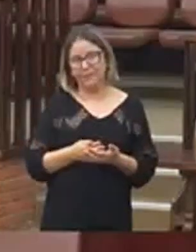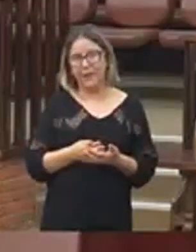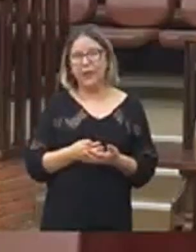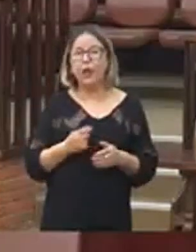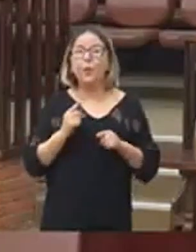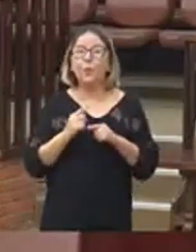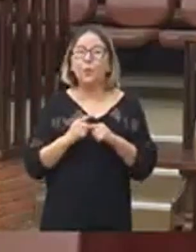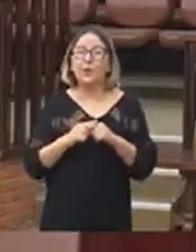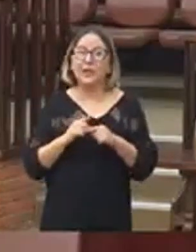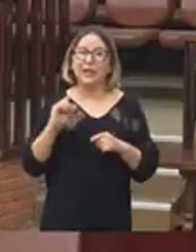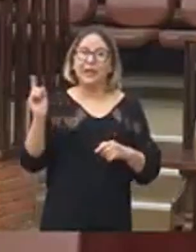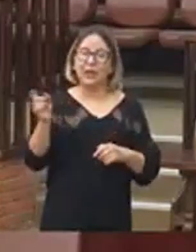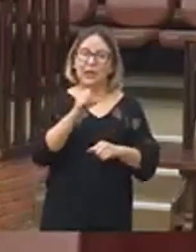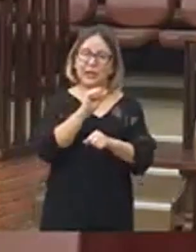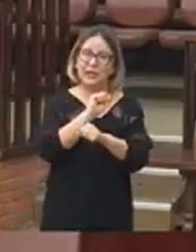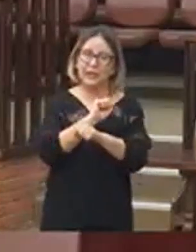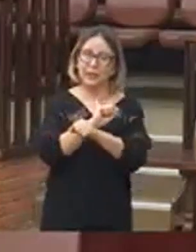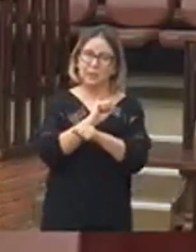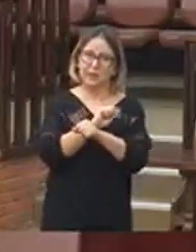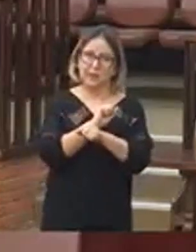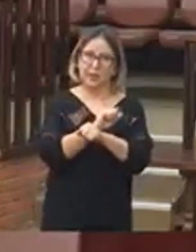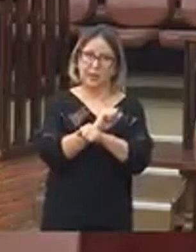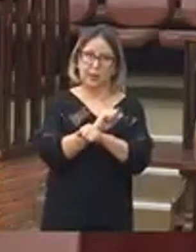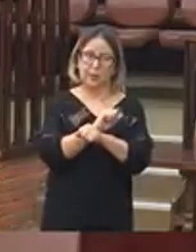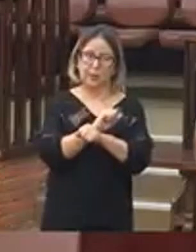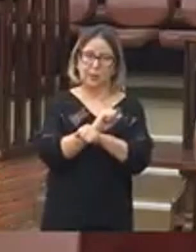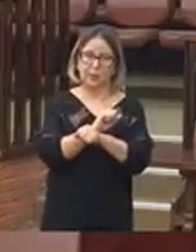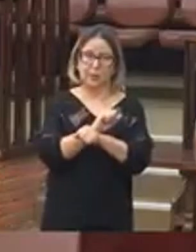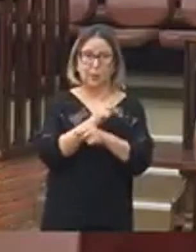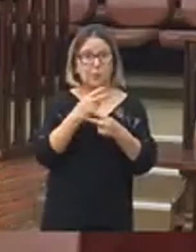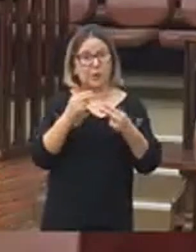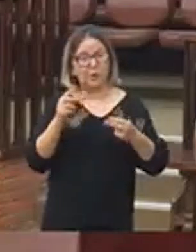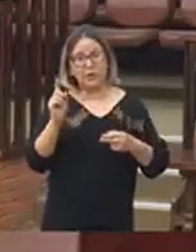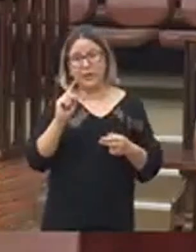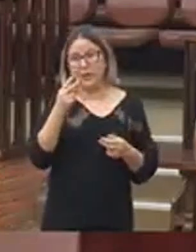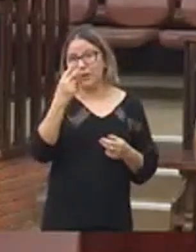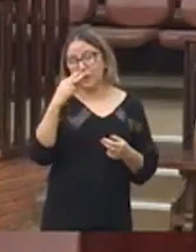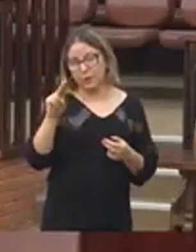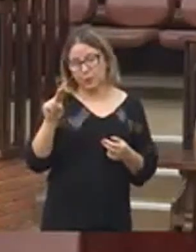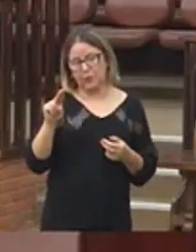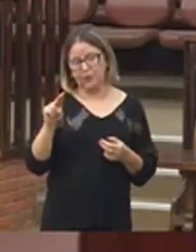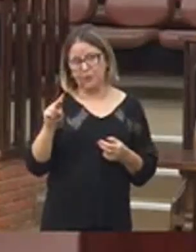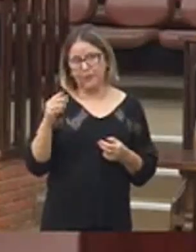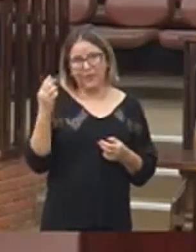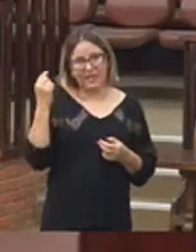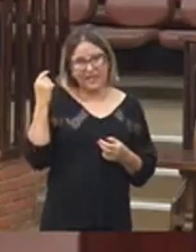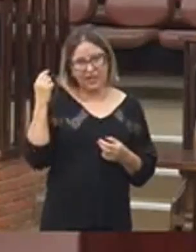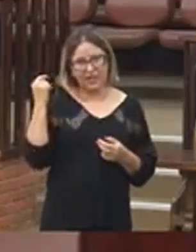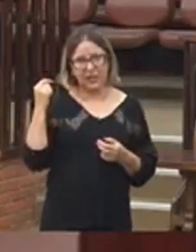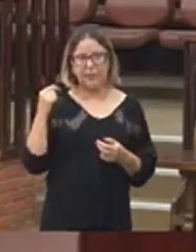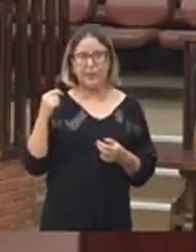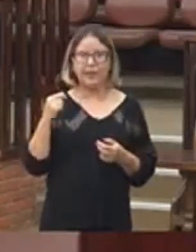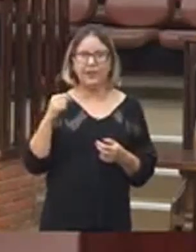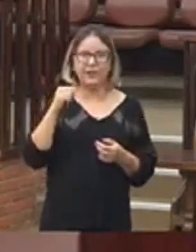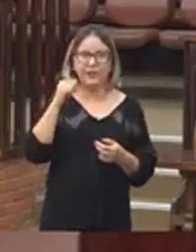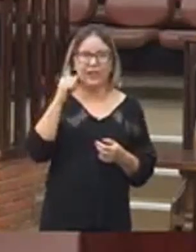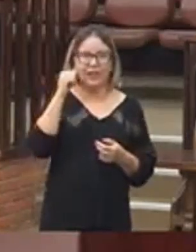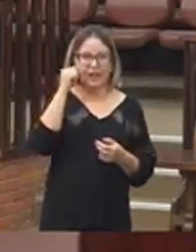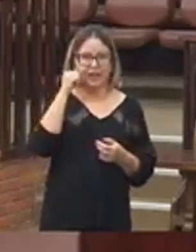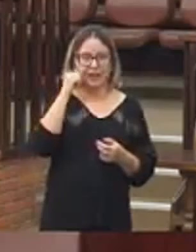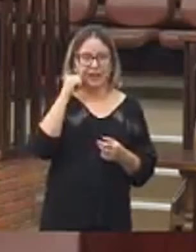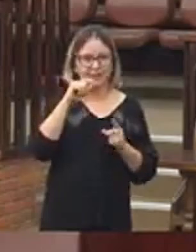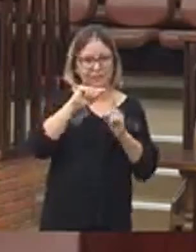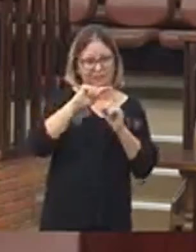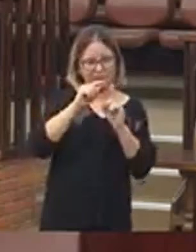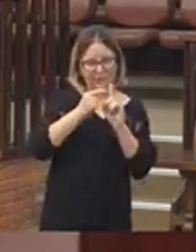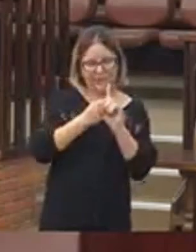Antigamente as mulheres esperavam as crianças. Hoje em dia já não esperam mais, porque já sabe o sexo, o